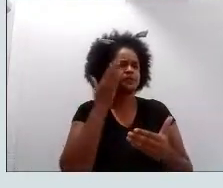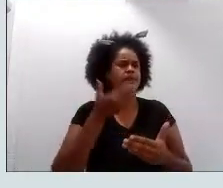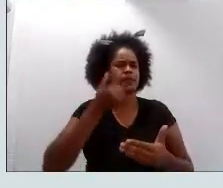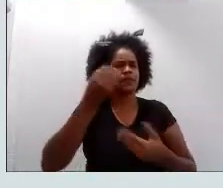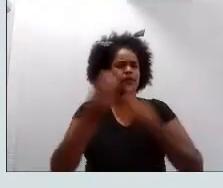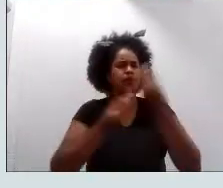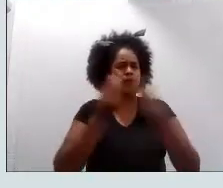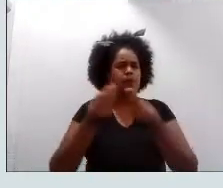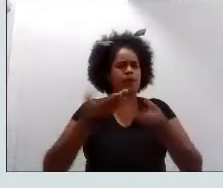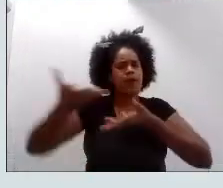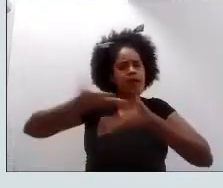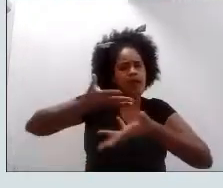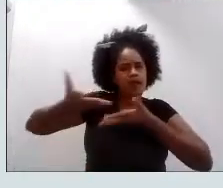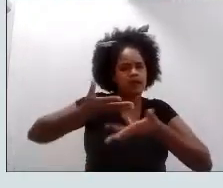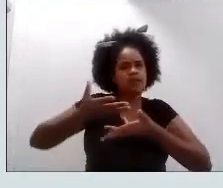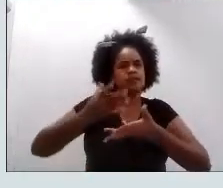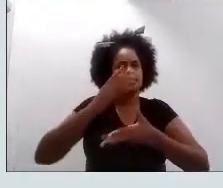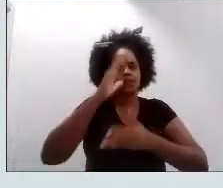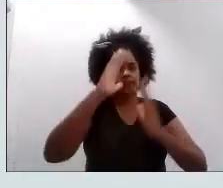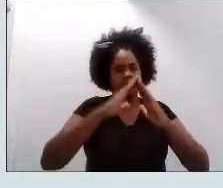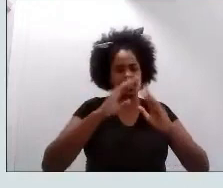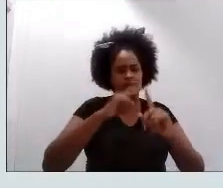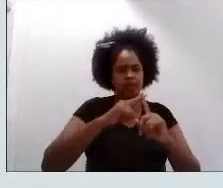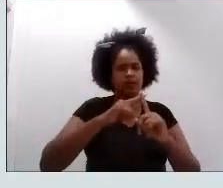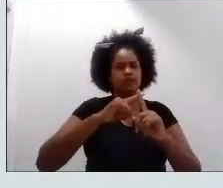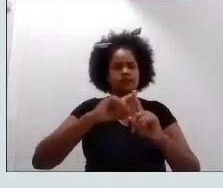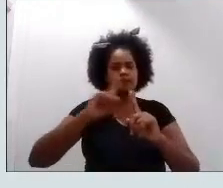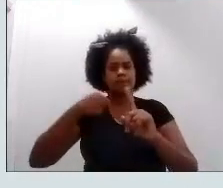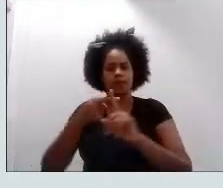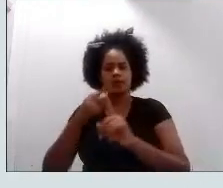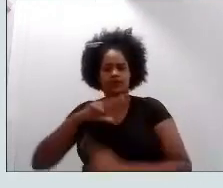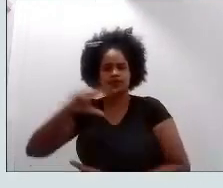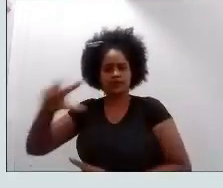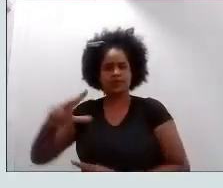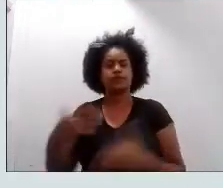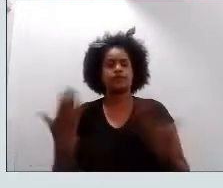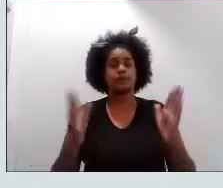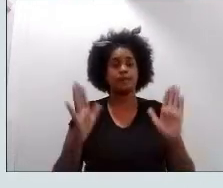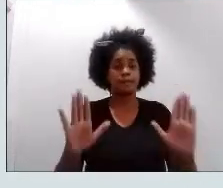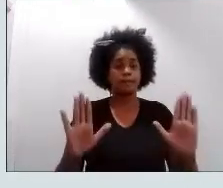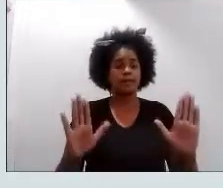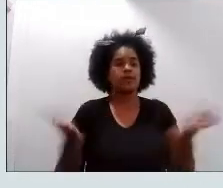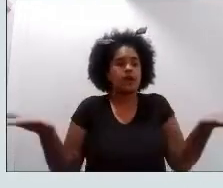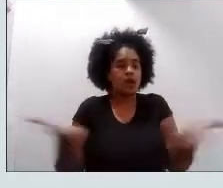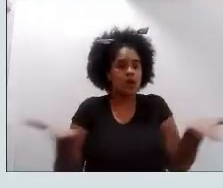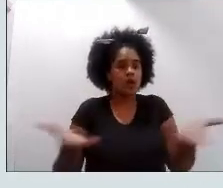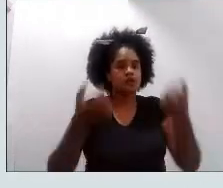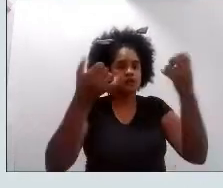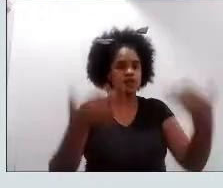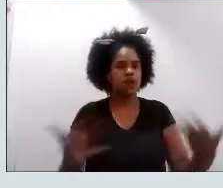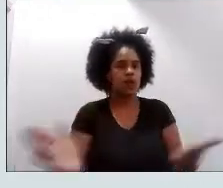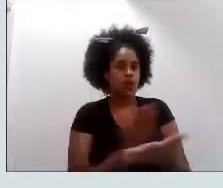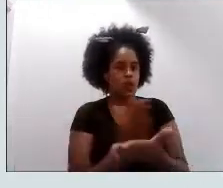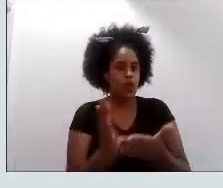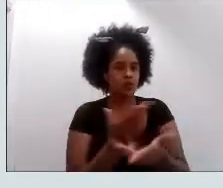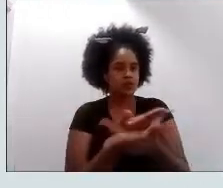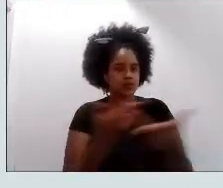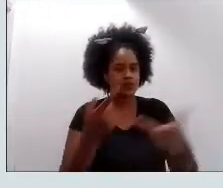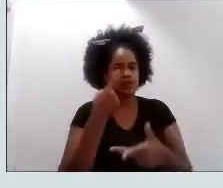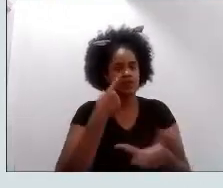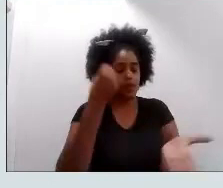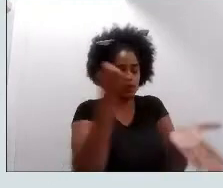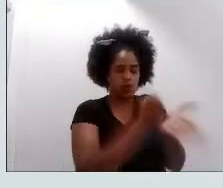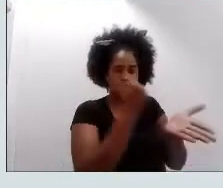importante destacar 3 últimos pontos. O primeiro, que através das bulas, dos documentos